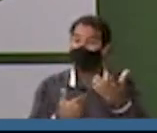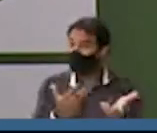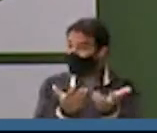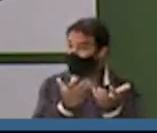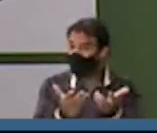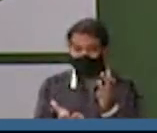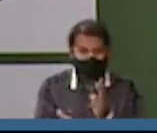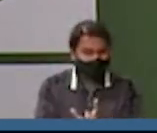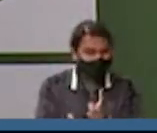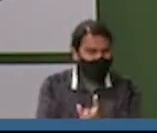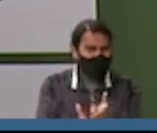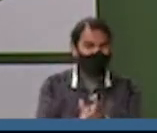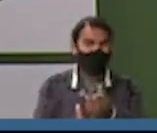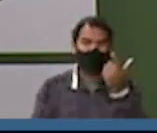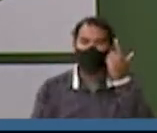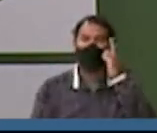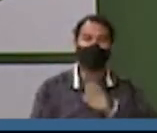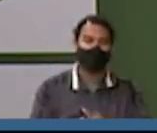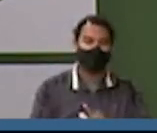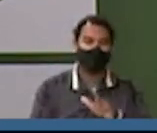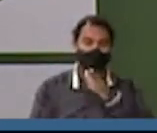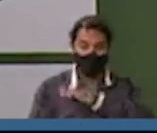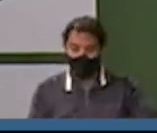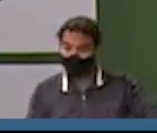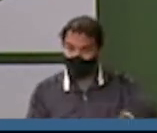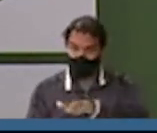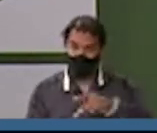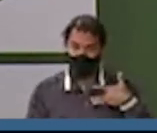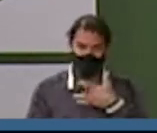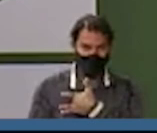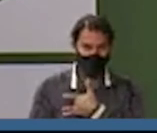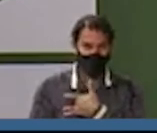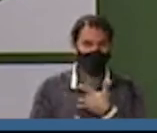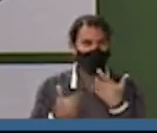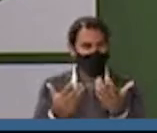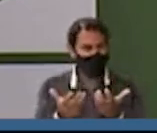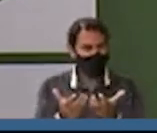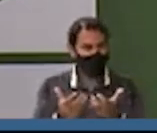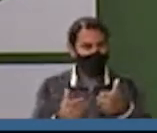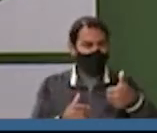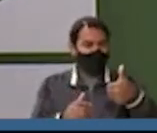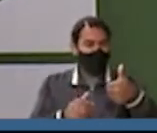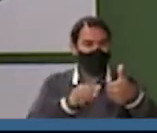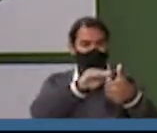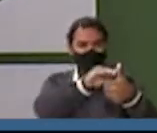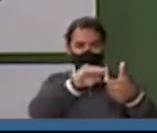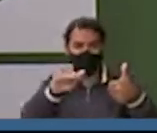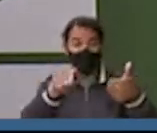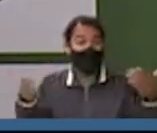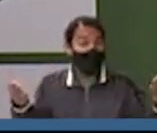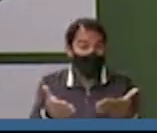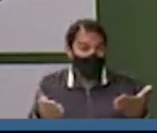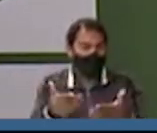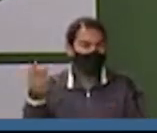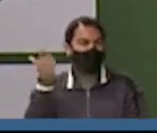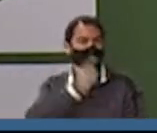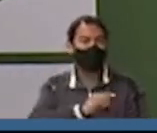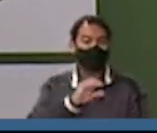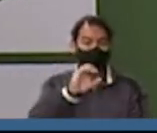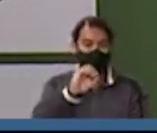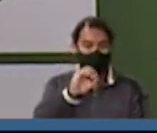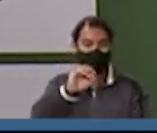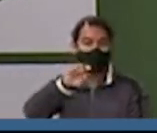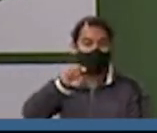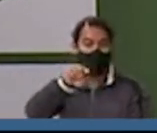gostaríamos de alcançar, todos nós da saúde, é o denominador 1. Hoje nós estamos em